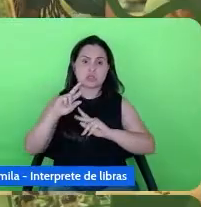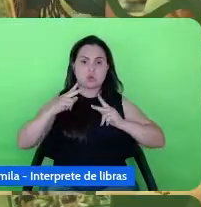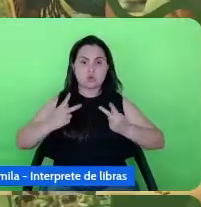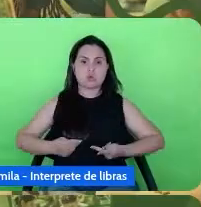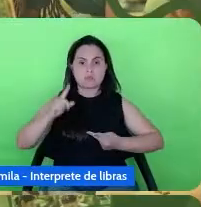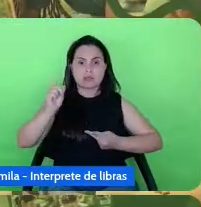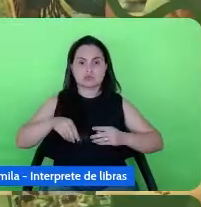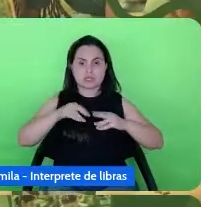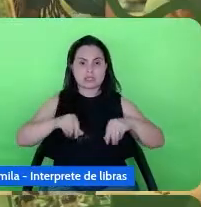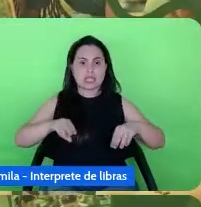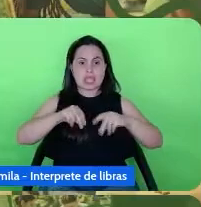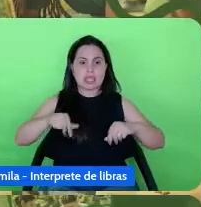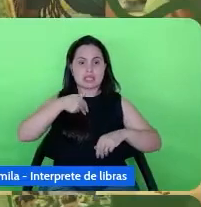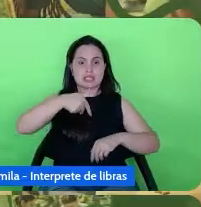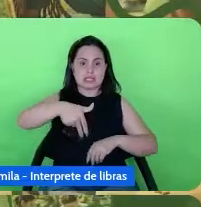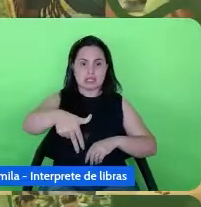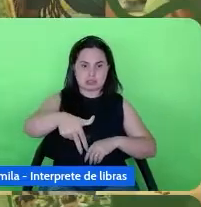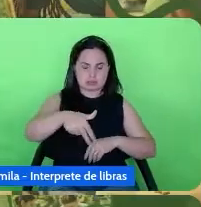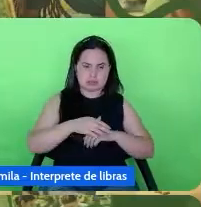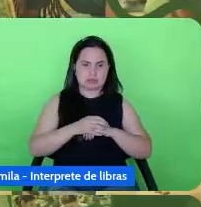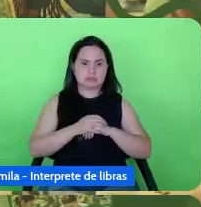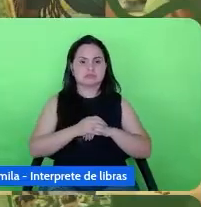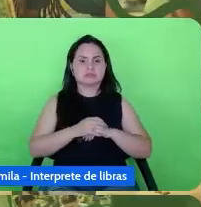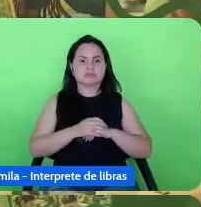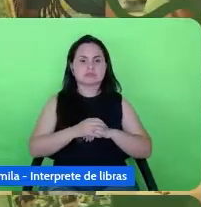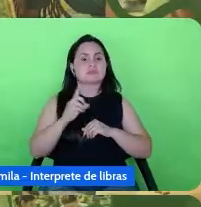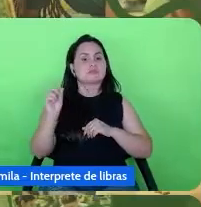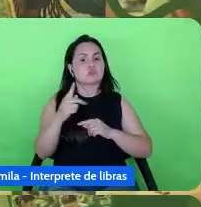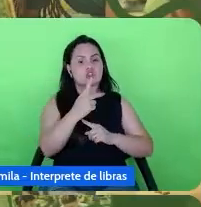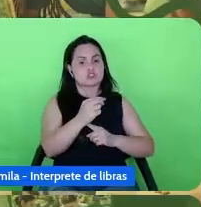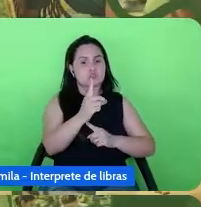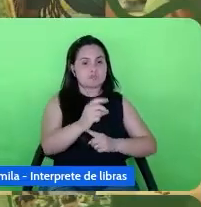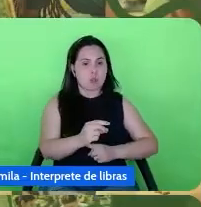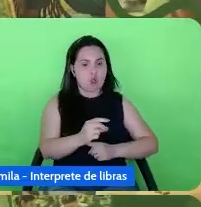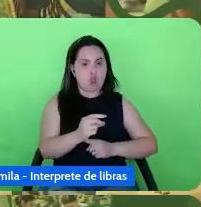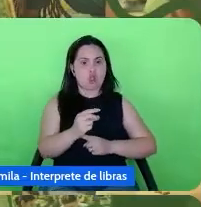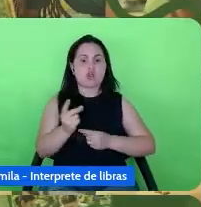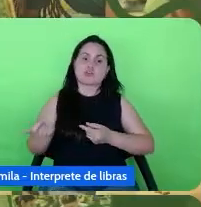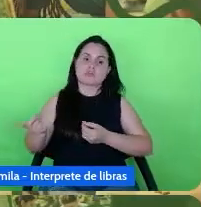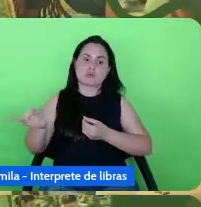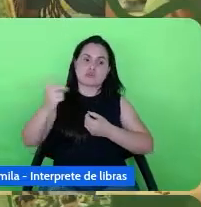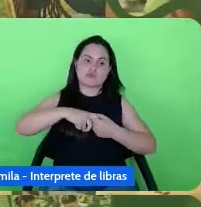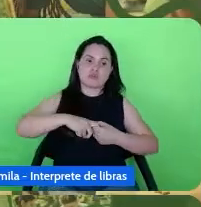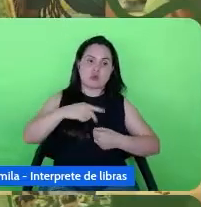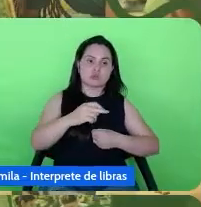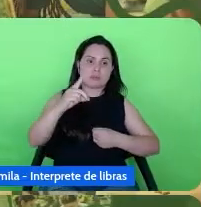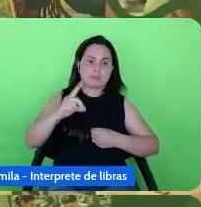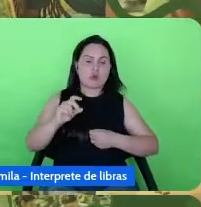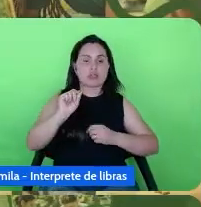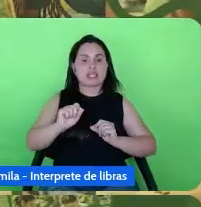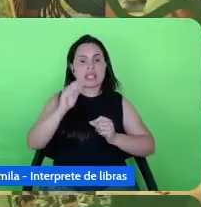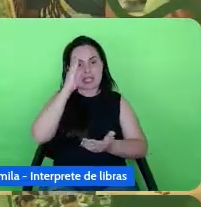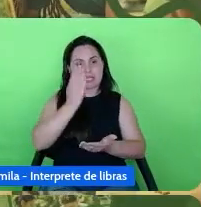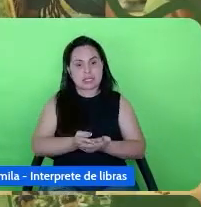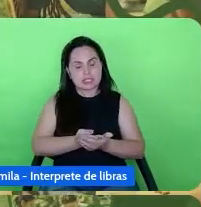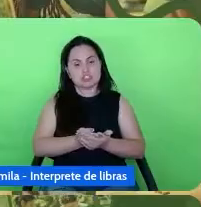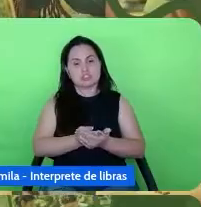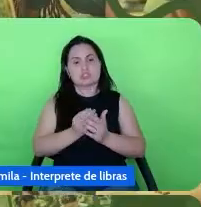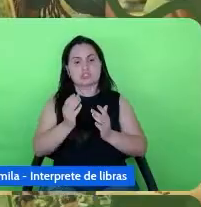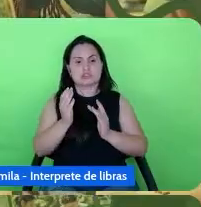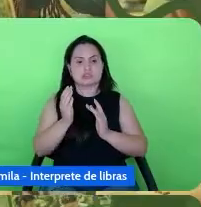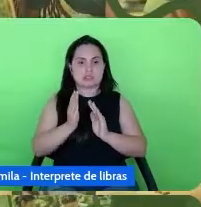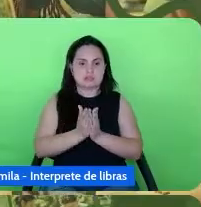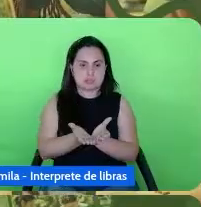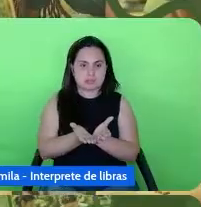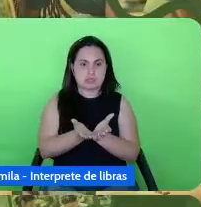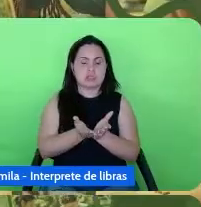que anda, ok? Viemos do pó e todos retornaremos ao pó, para quem é cristão, para quem é católico. É preciso